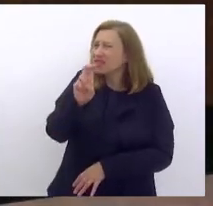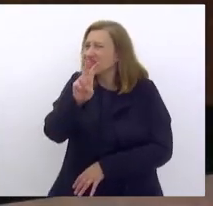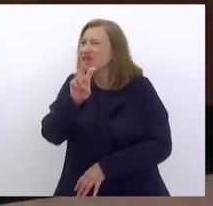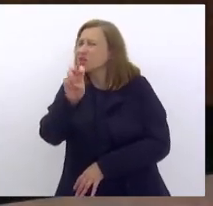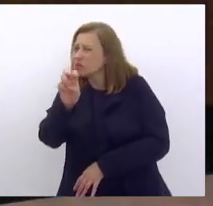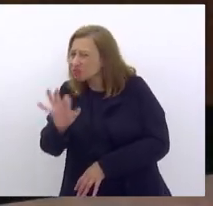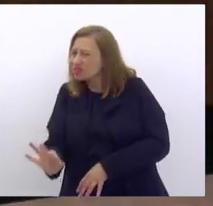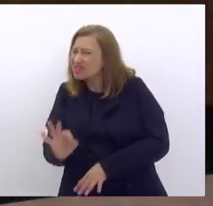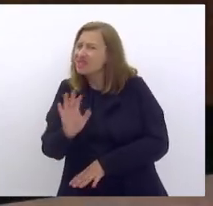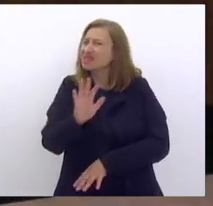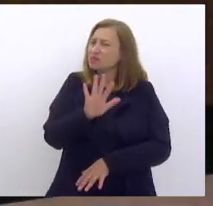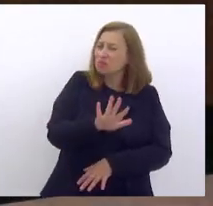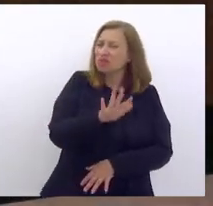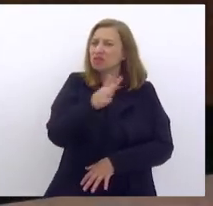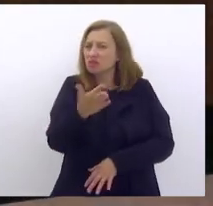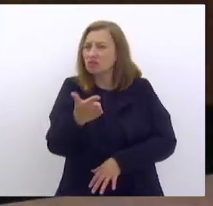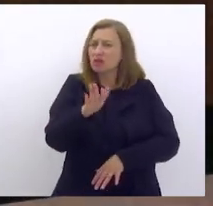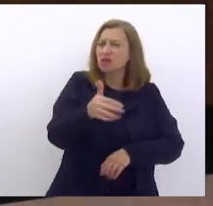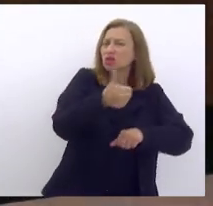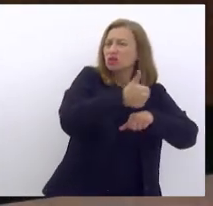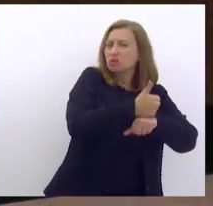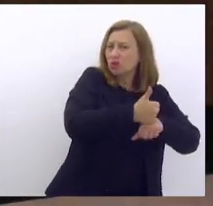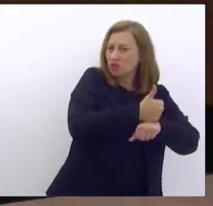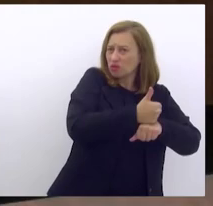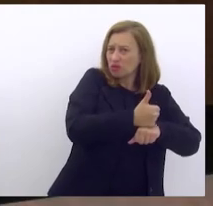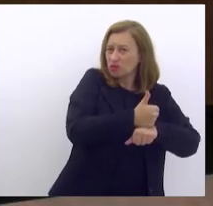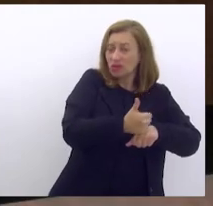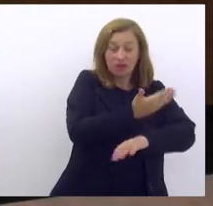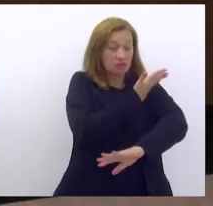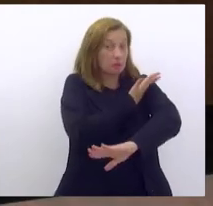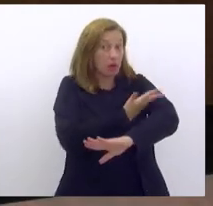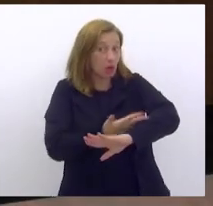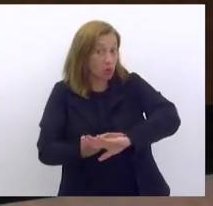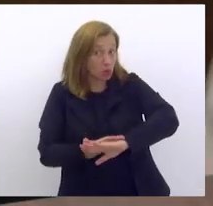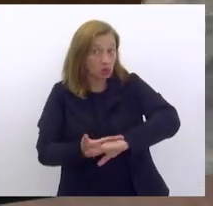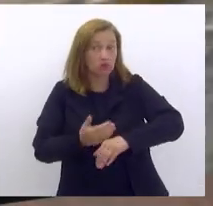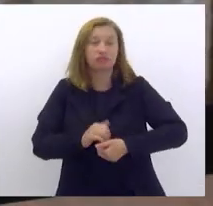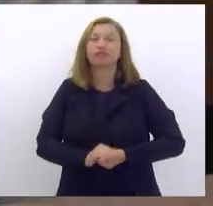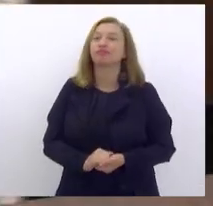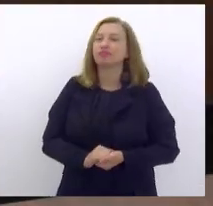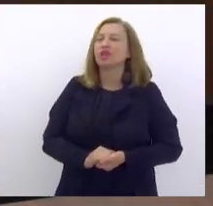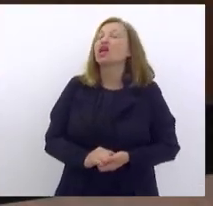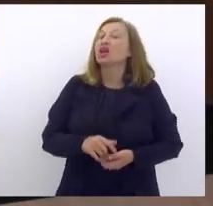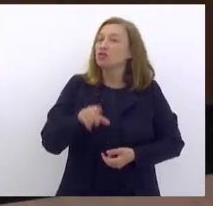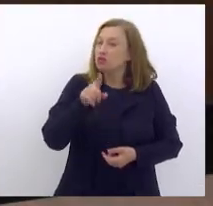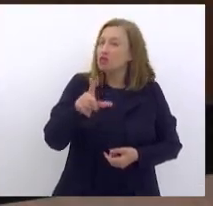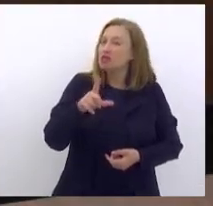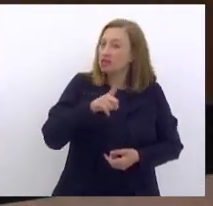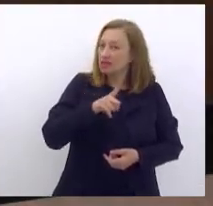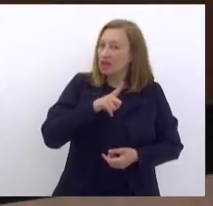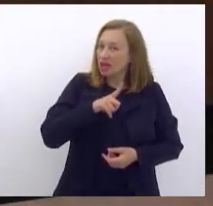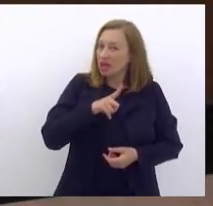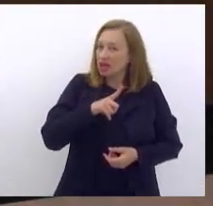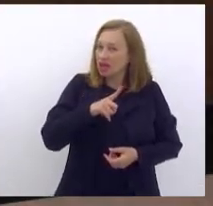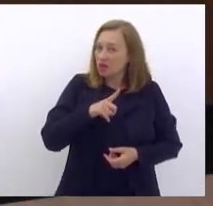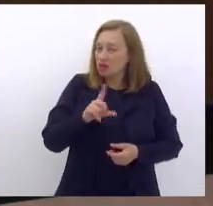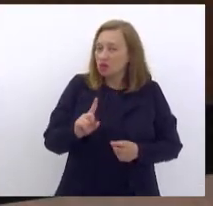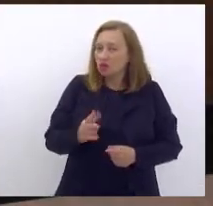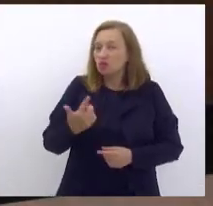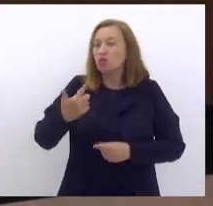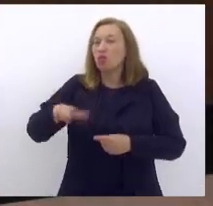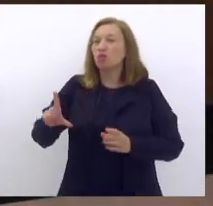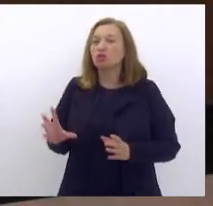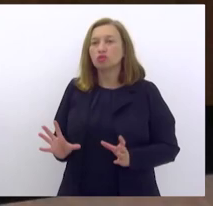85% de profissionais que são brancos. E você tem, na contrapartida, na outra